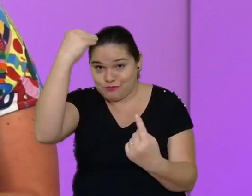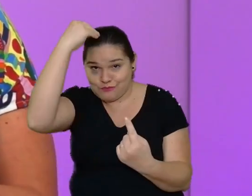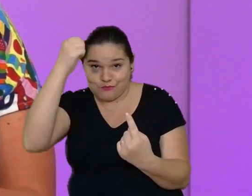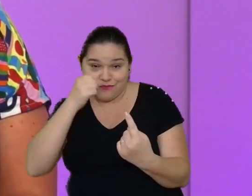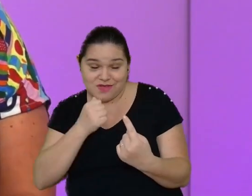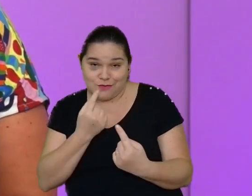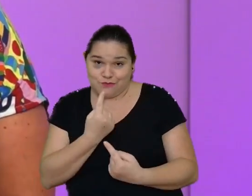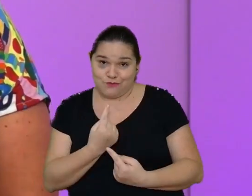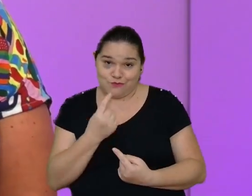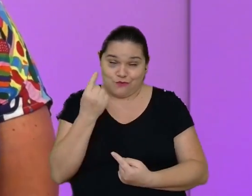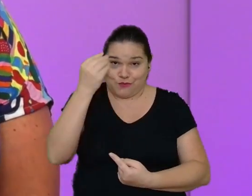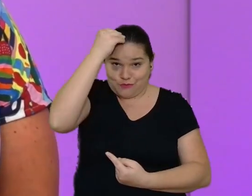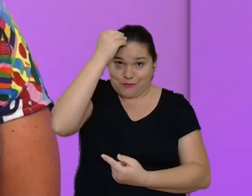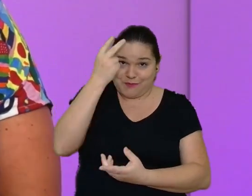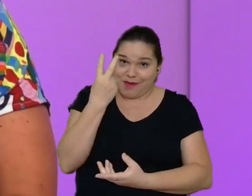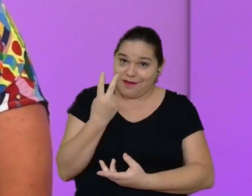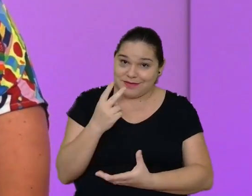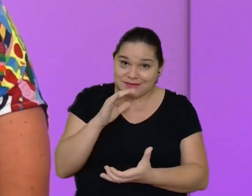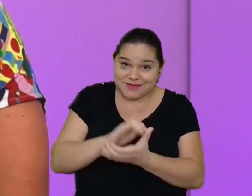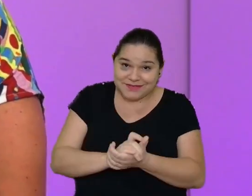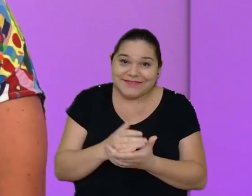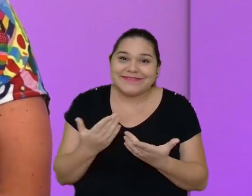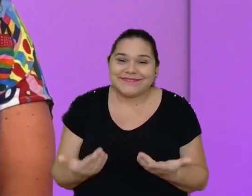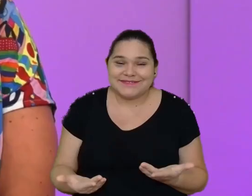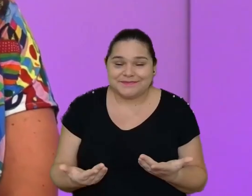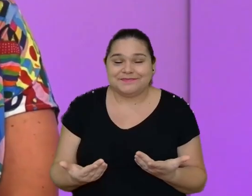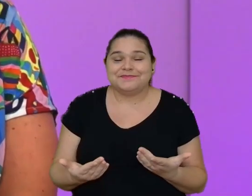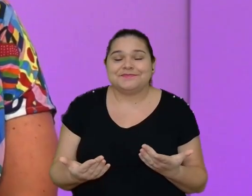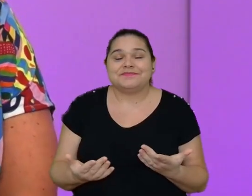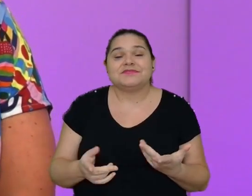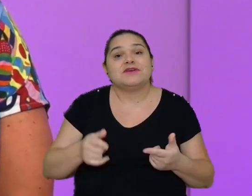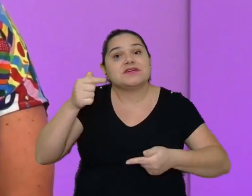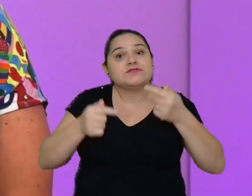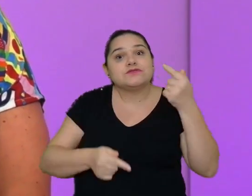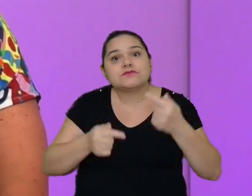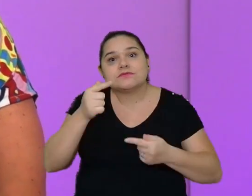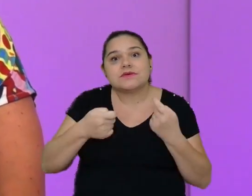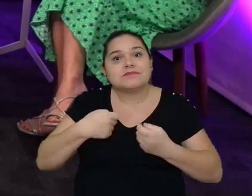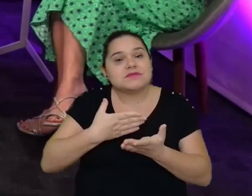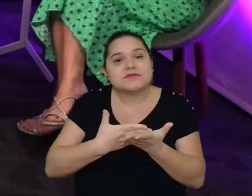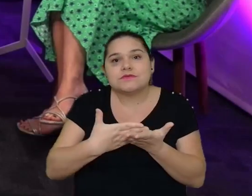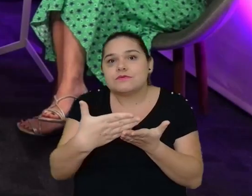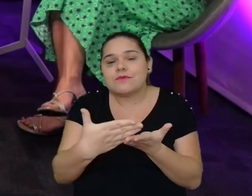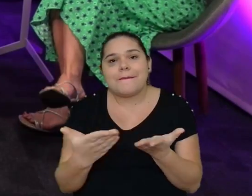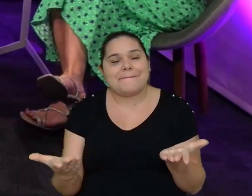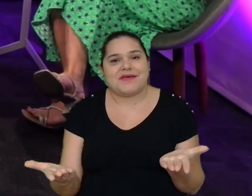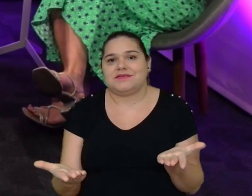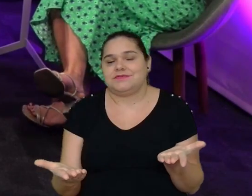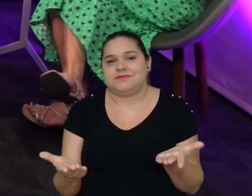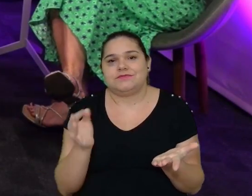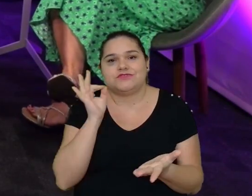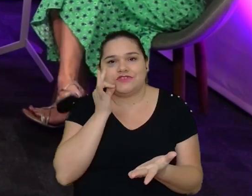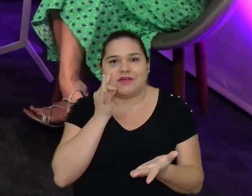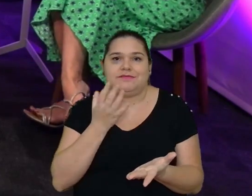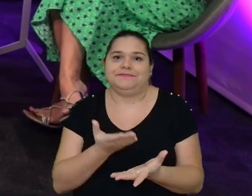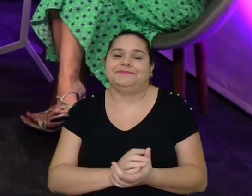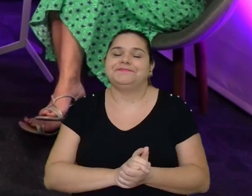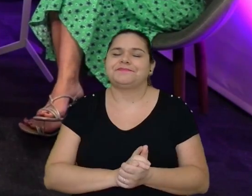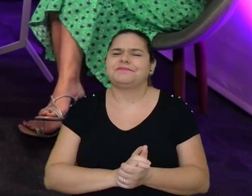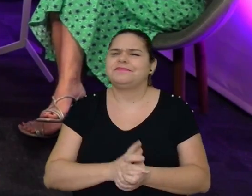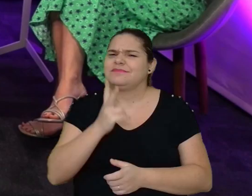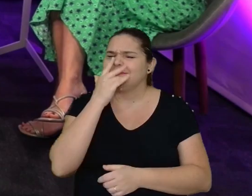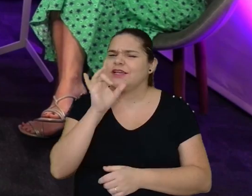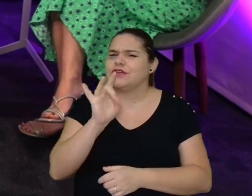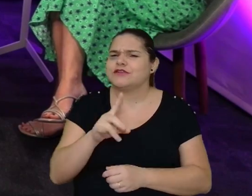parceiro, em casal, você tem que ter nessa discussão desde o início para dar esse apoio. Eu acho que também não só sobre fertilidade, mas